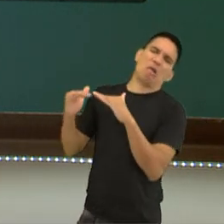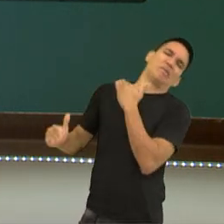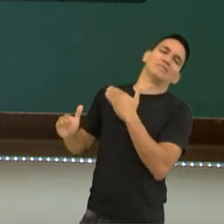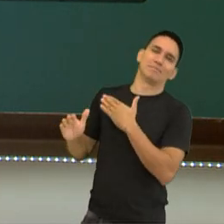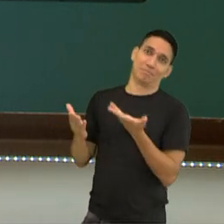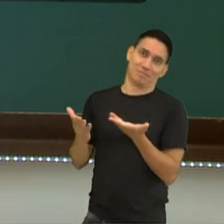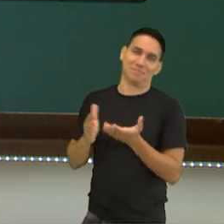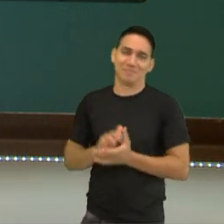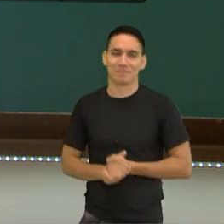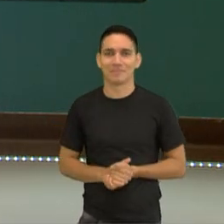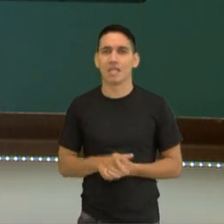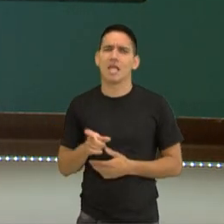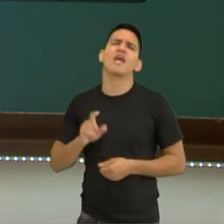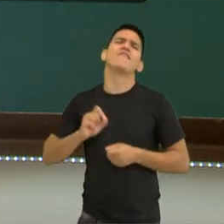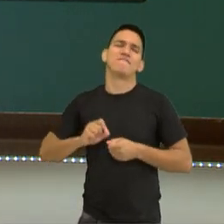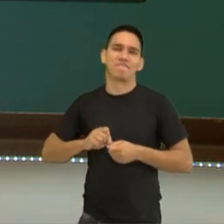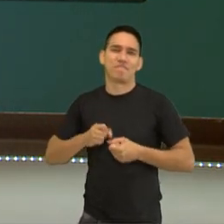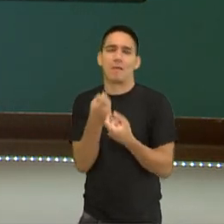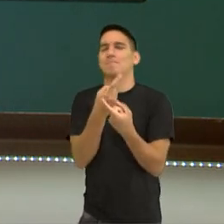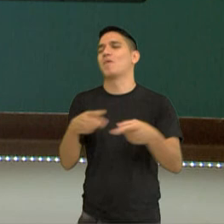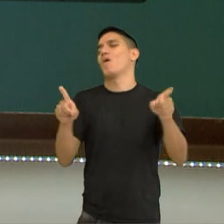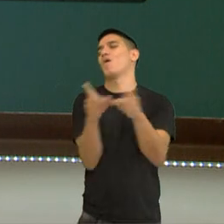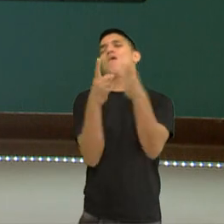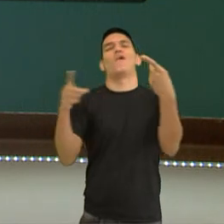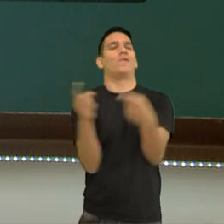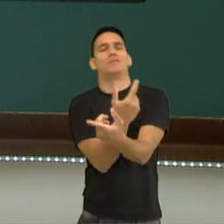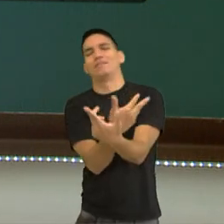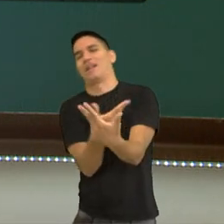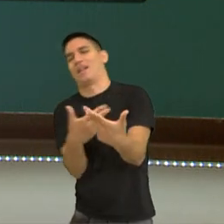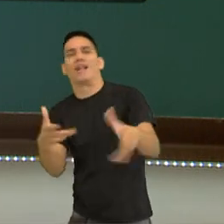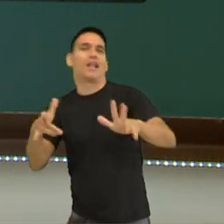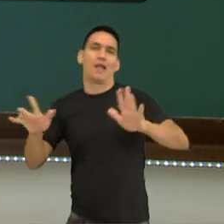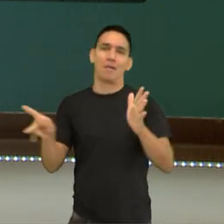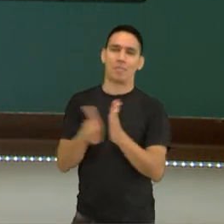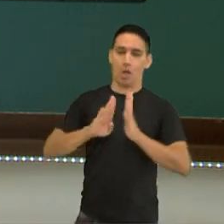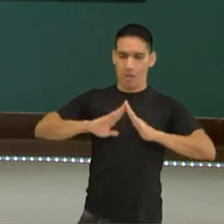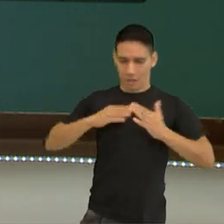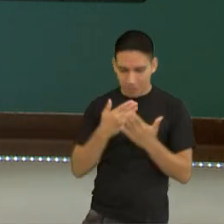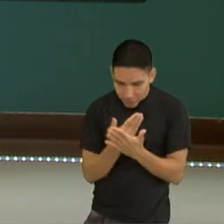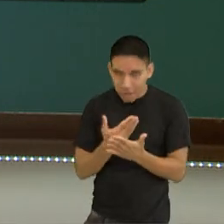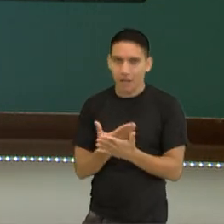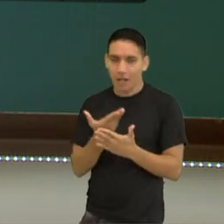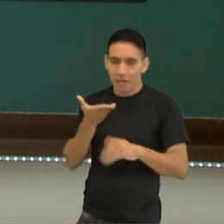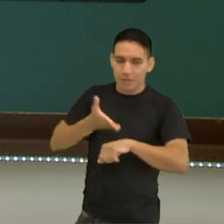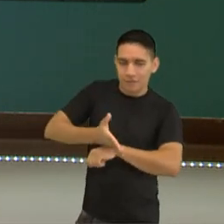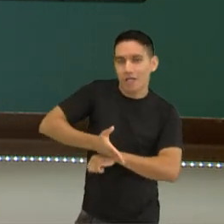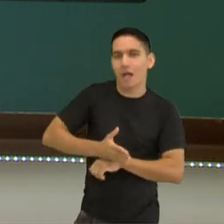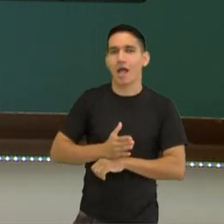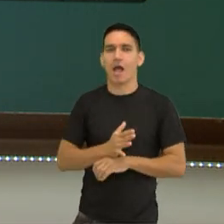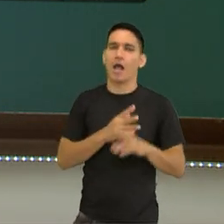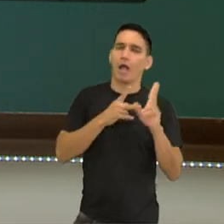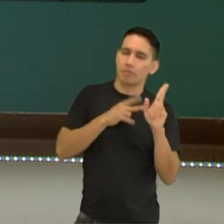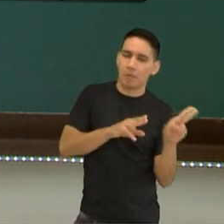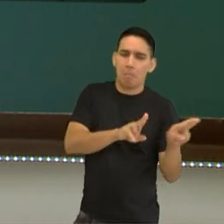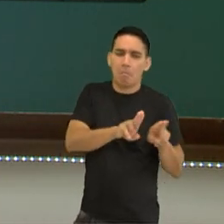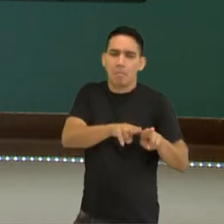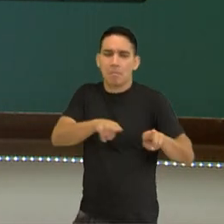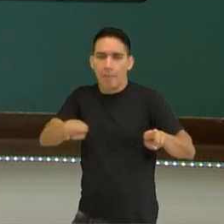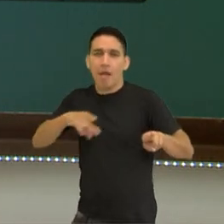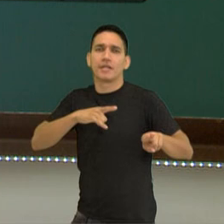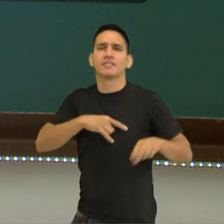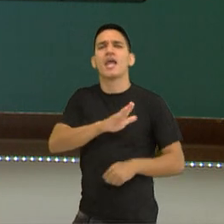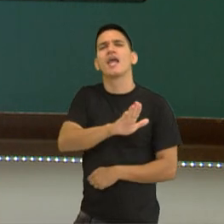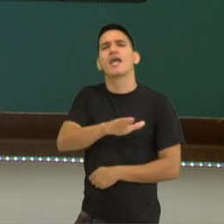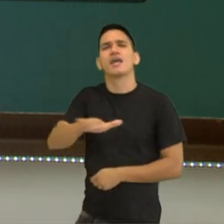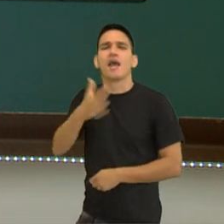fez muita música para as meninadas lá no conservatório, né? Que era um negócio que tinha muita